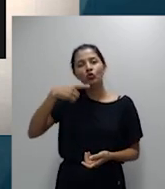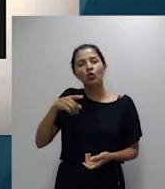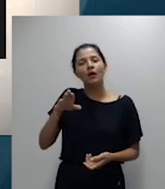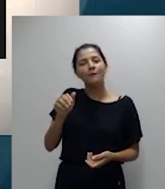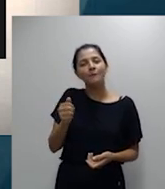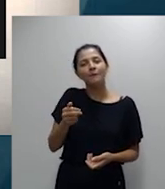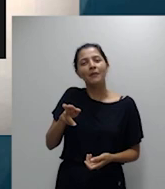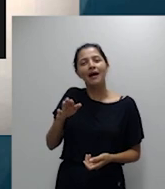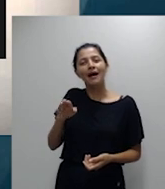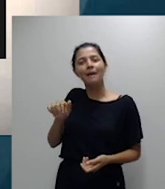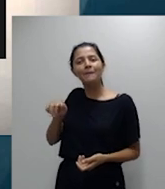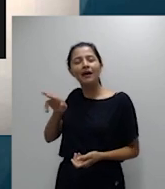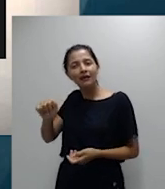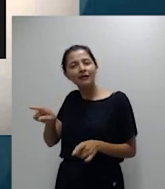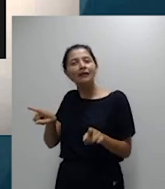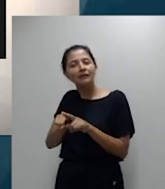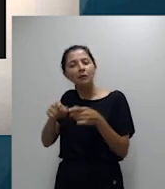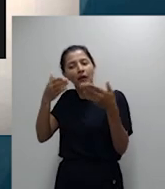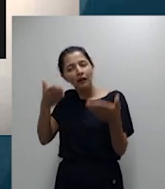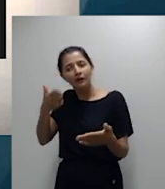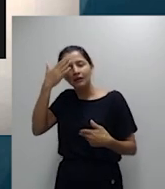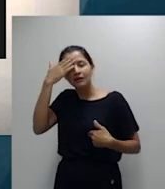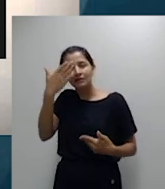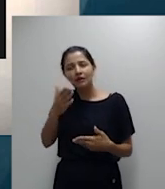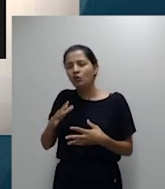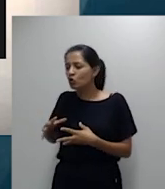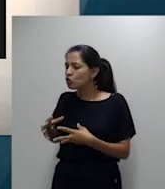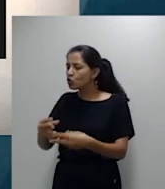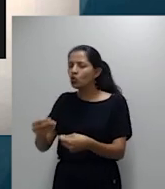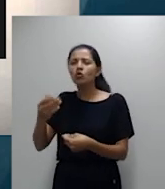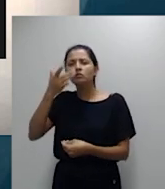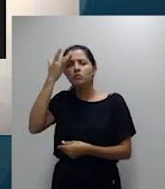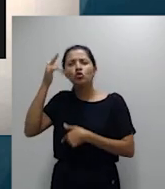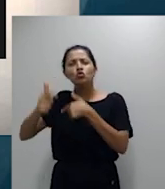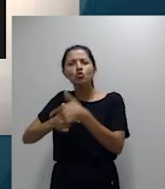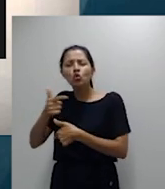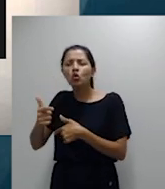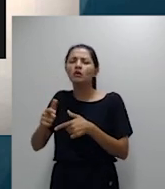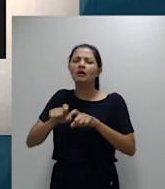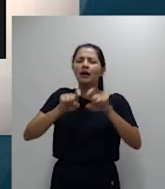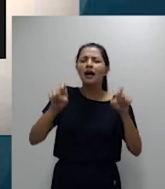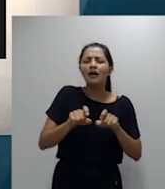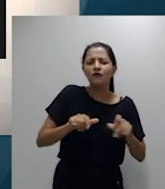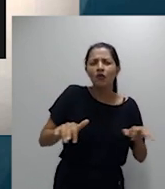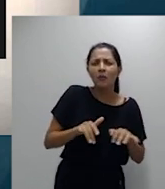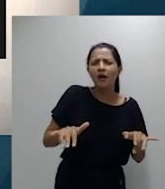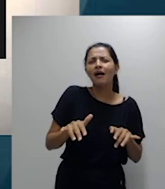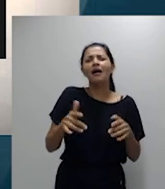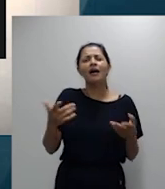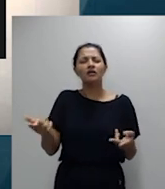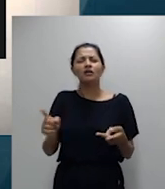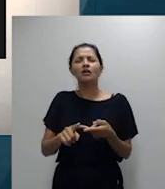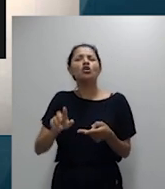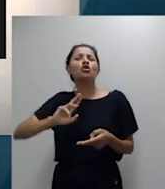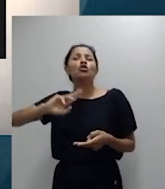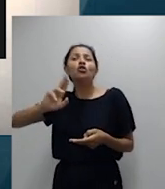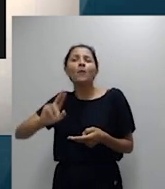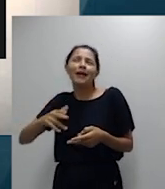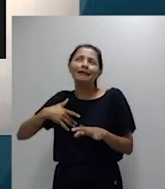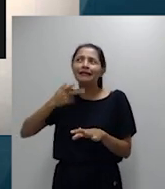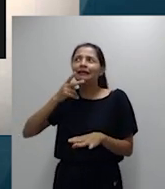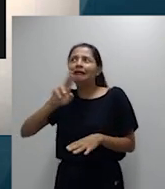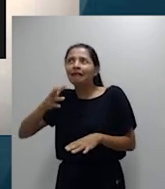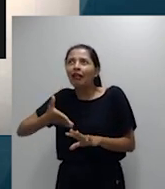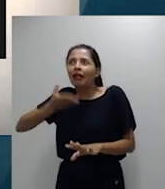a ela também após funcionários da informática tem até mesmo de nomear esquecer